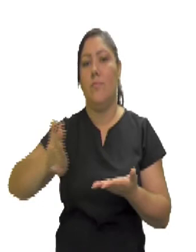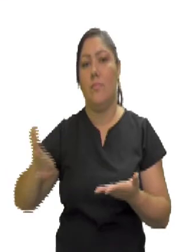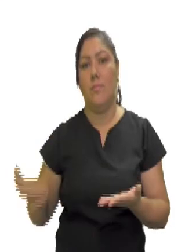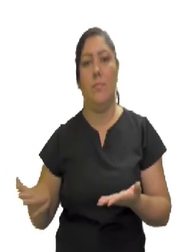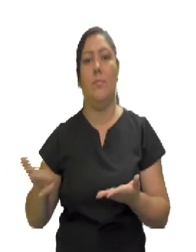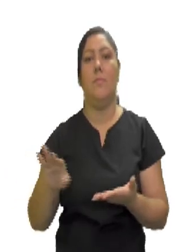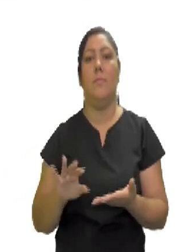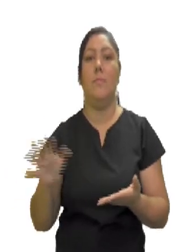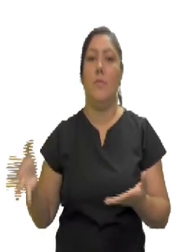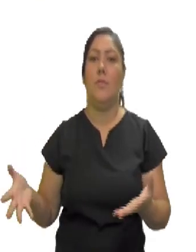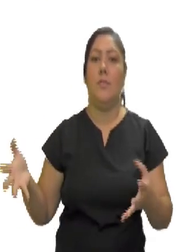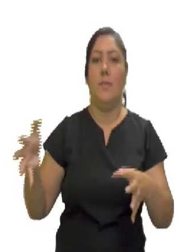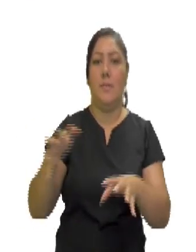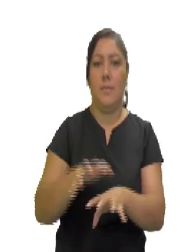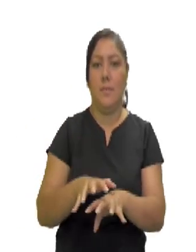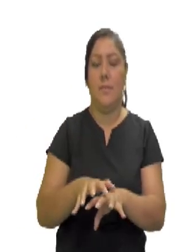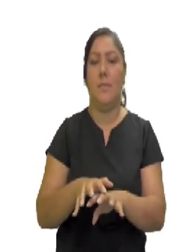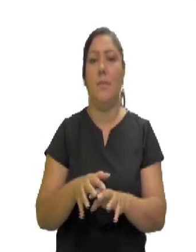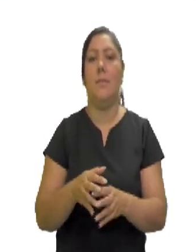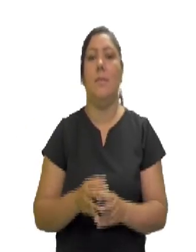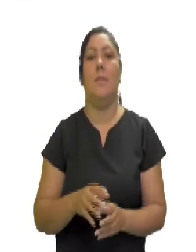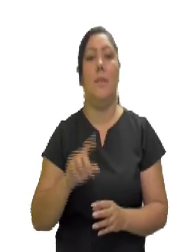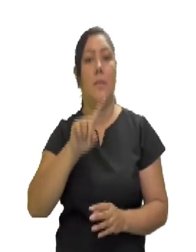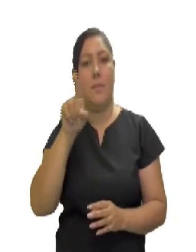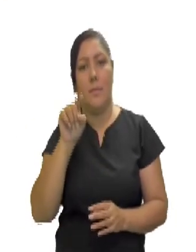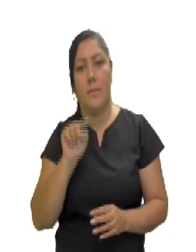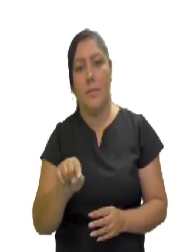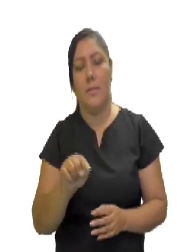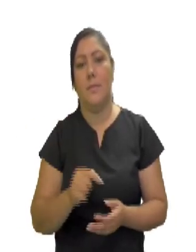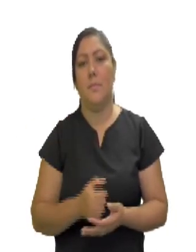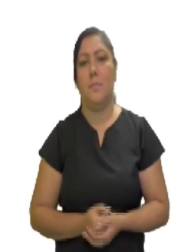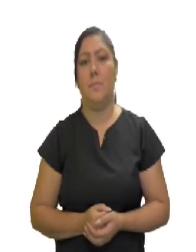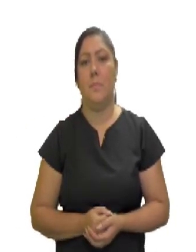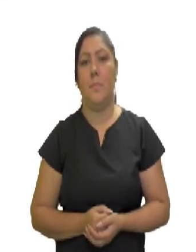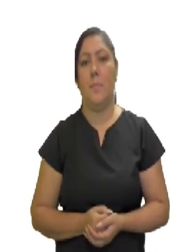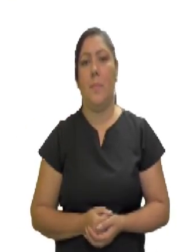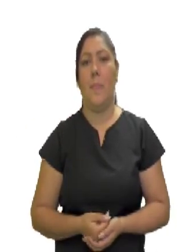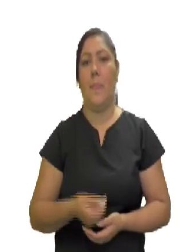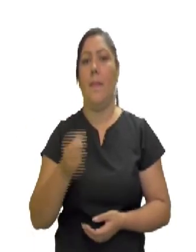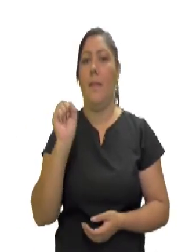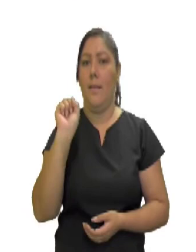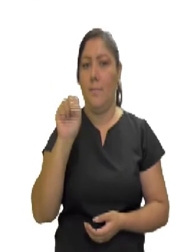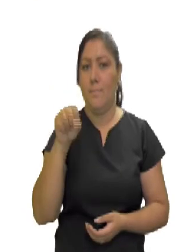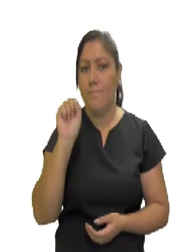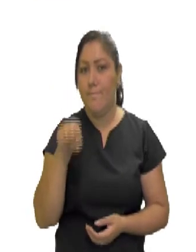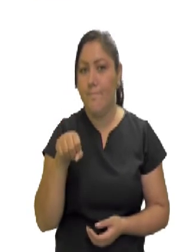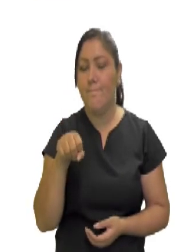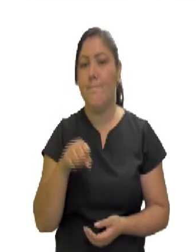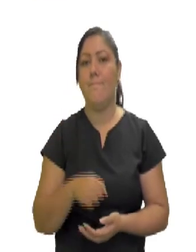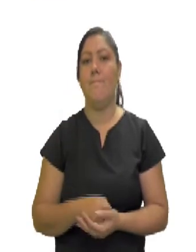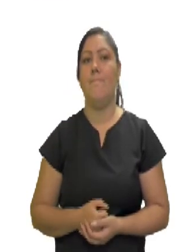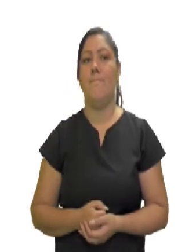de inclusão, de interrogação e de afirmação.